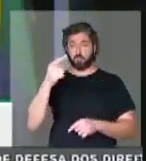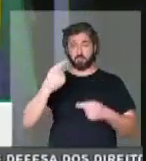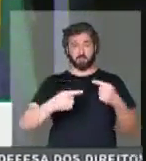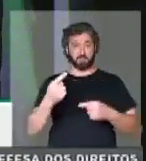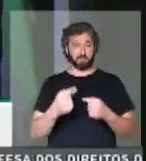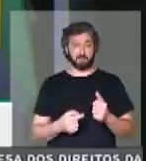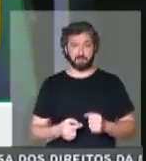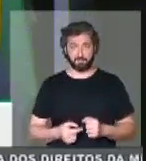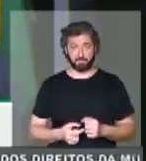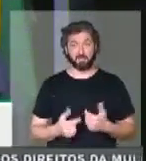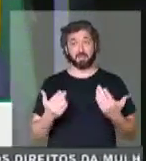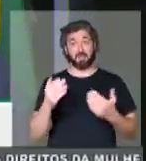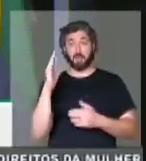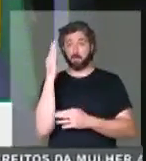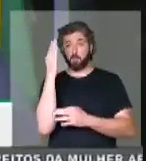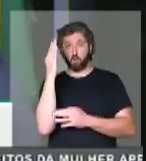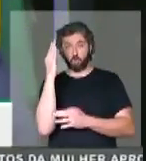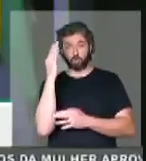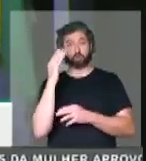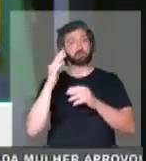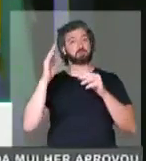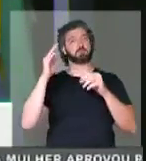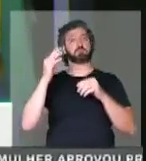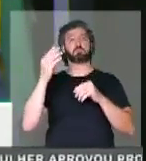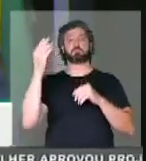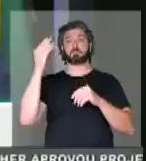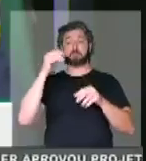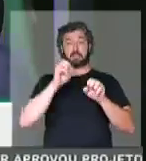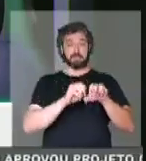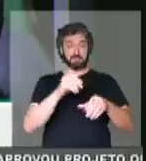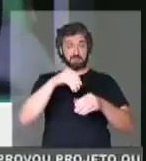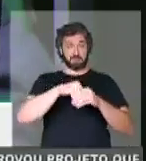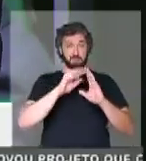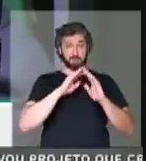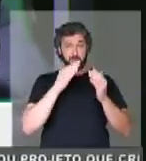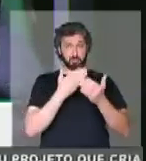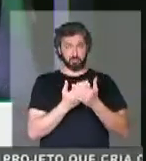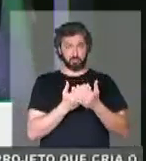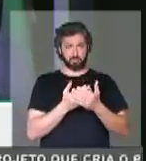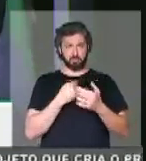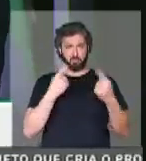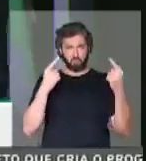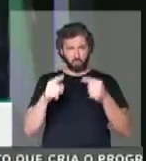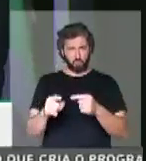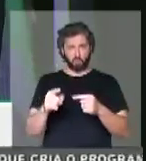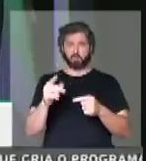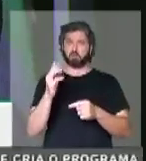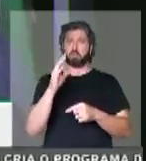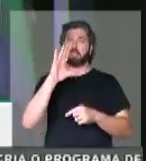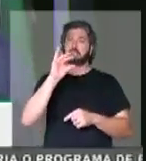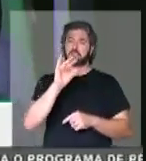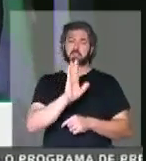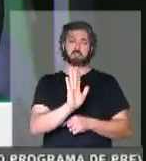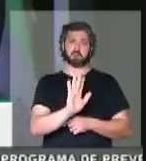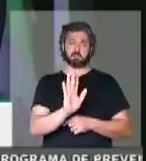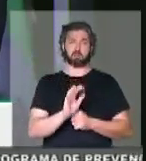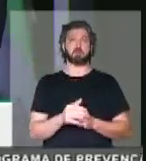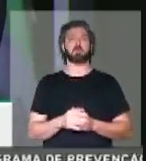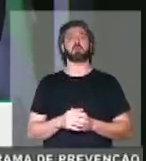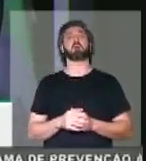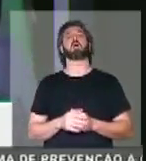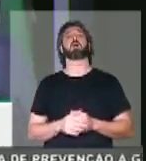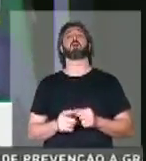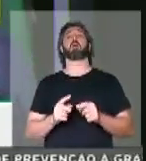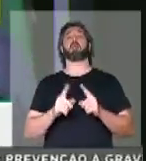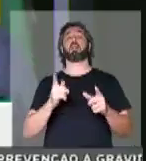E a biologia, que já é ensinada nas escolas, e não estamos contra a biologia, que é a ciência, ela